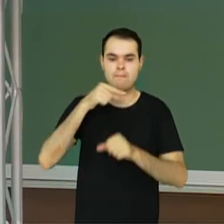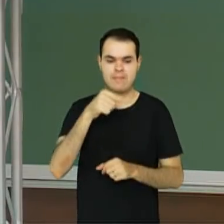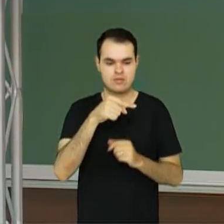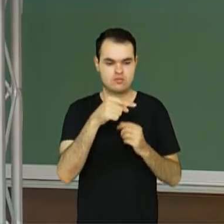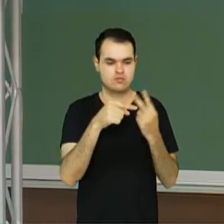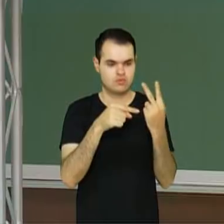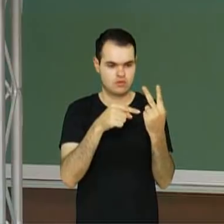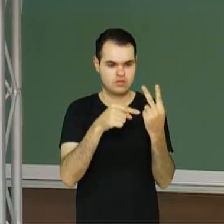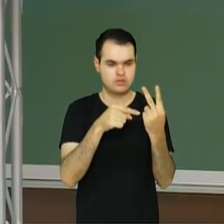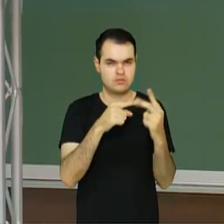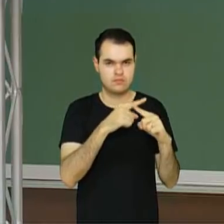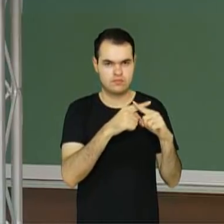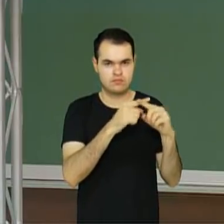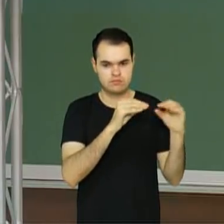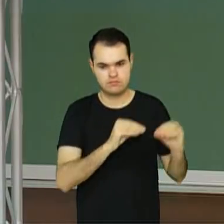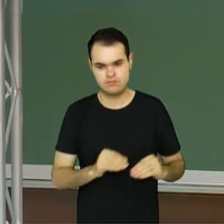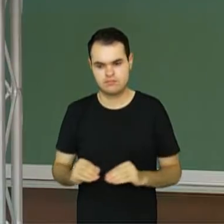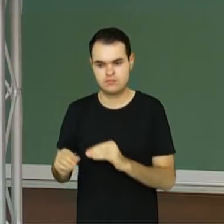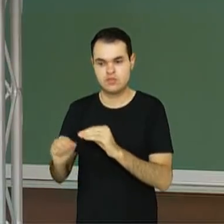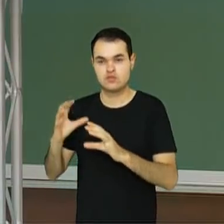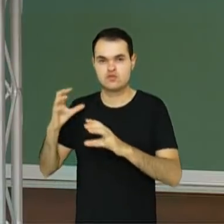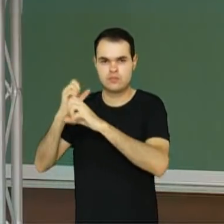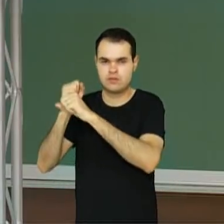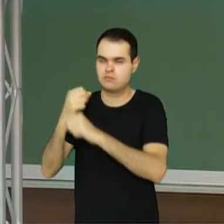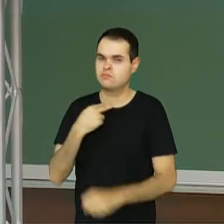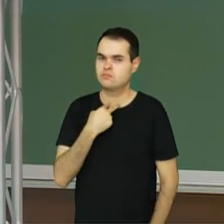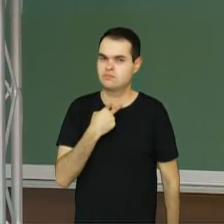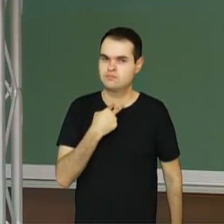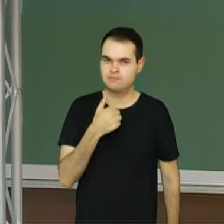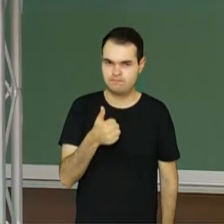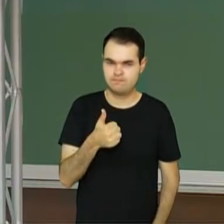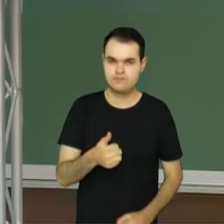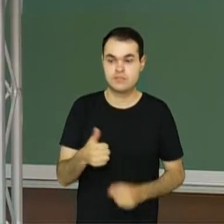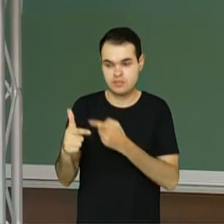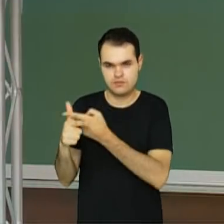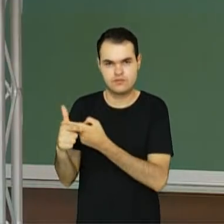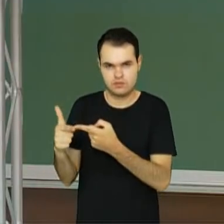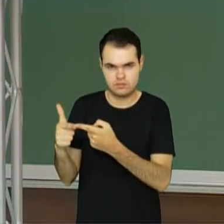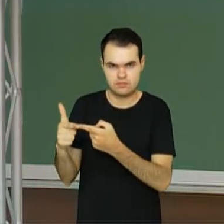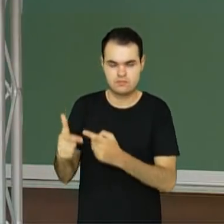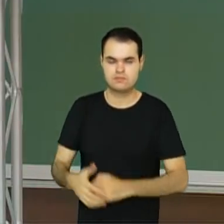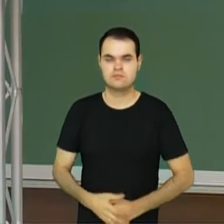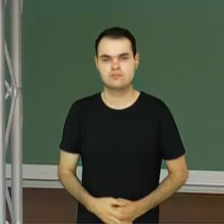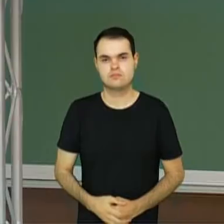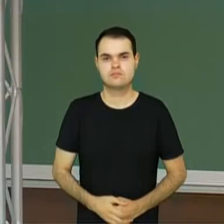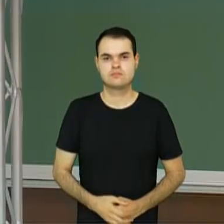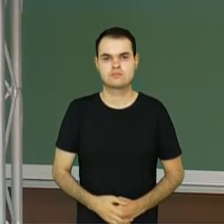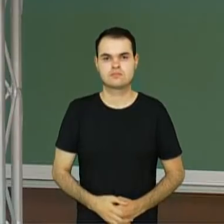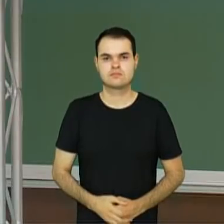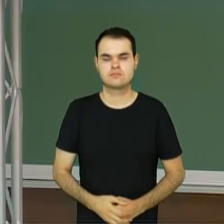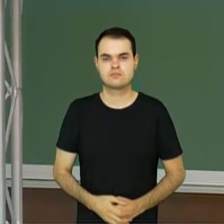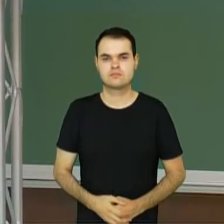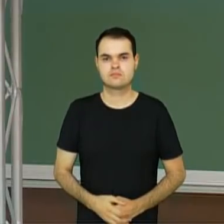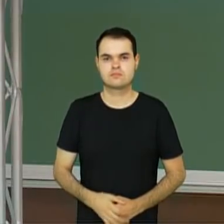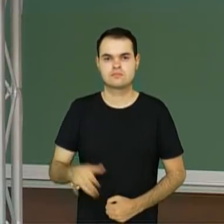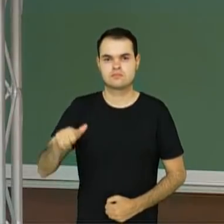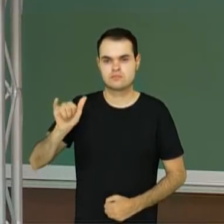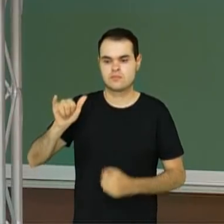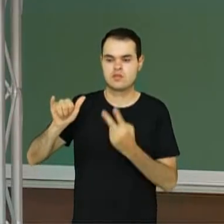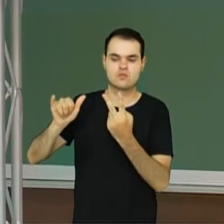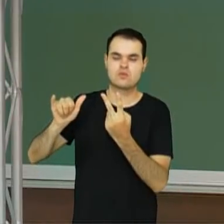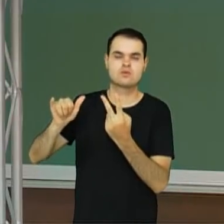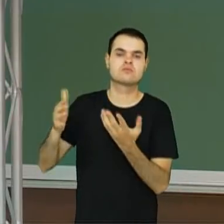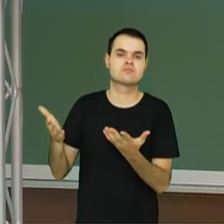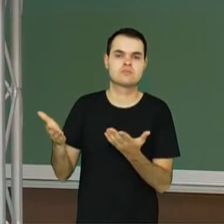está multiplicando e passar para o outro lado somando. Tá? Dividindo. Então, o y é 2, o que eu faço